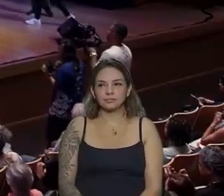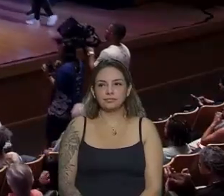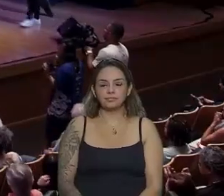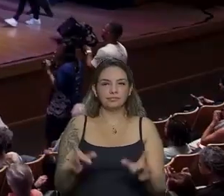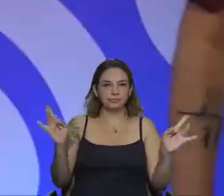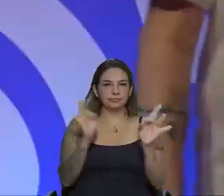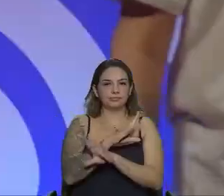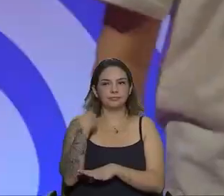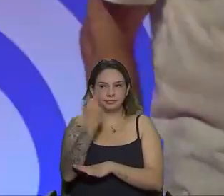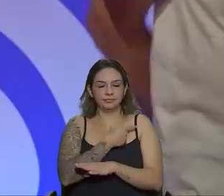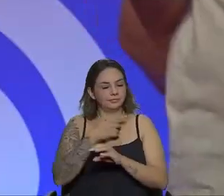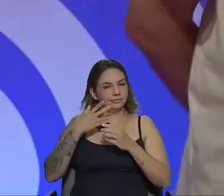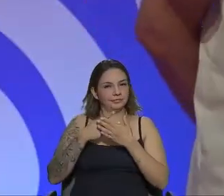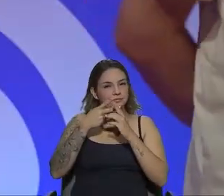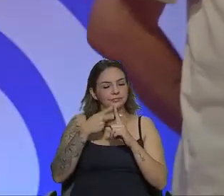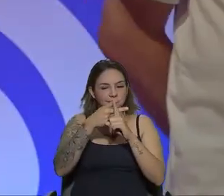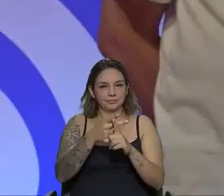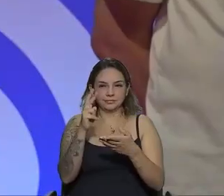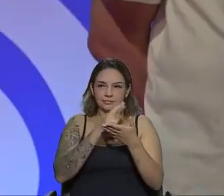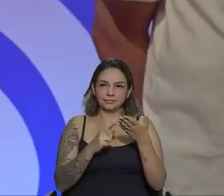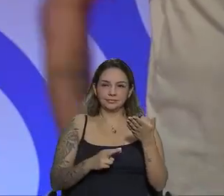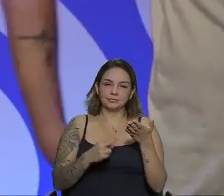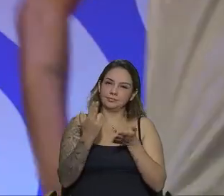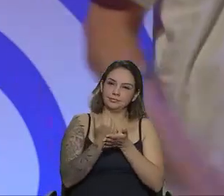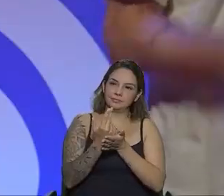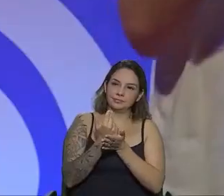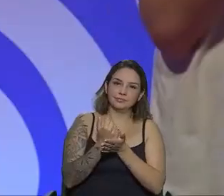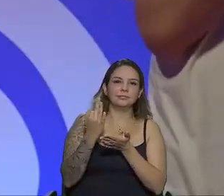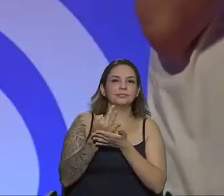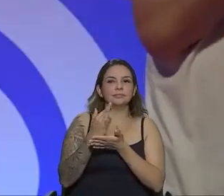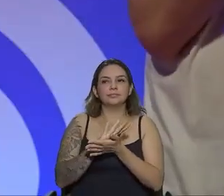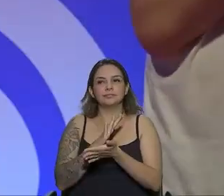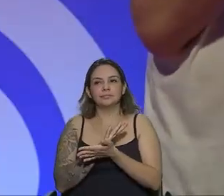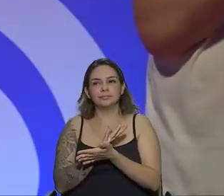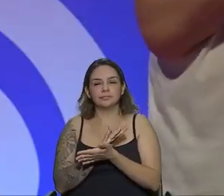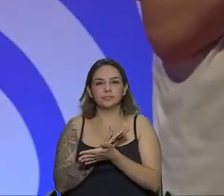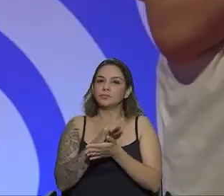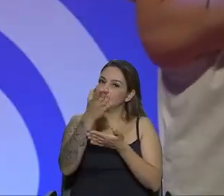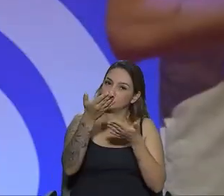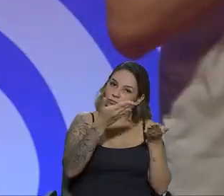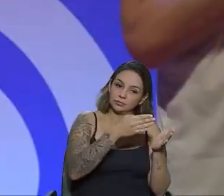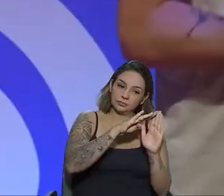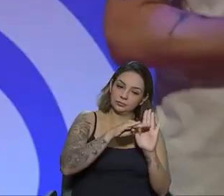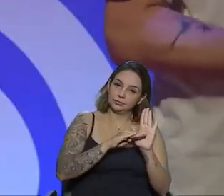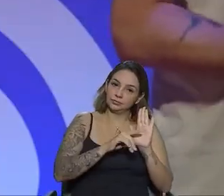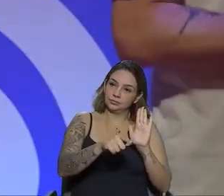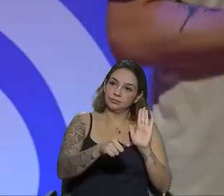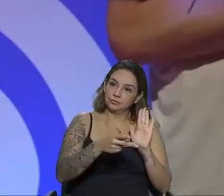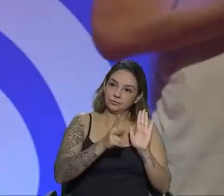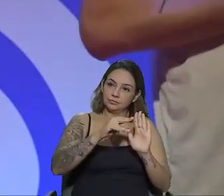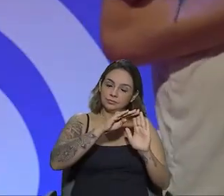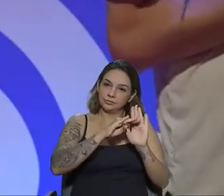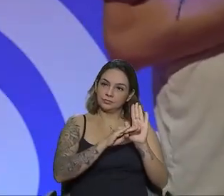Está encerrada a nossa cerimônia de entrega dos prêmios de redação e de desenho do FLI Araxá. Estão todos convidados para seguir